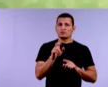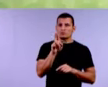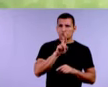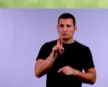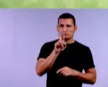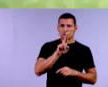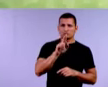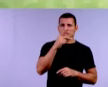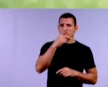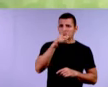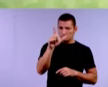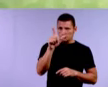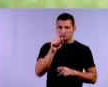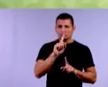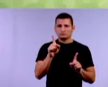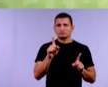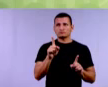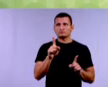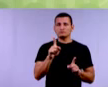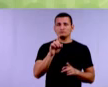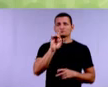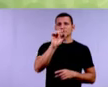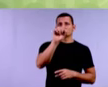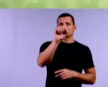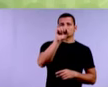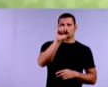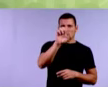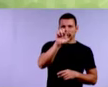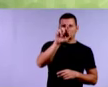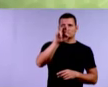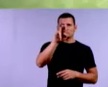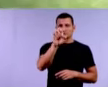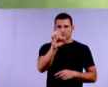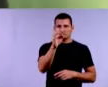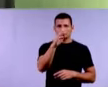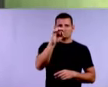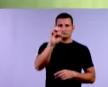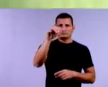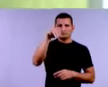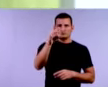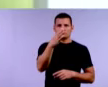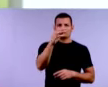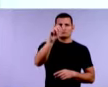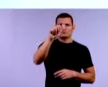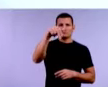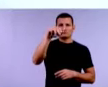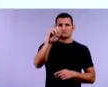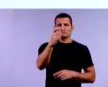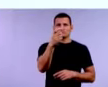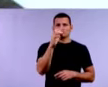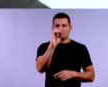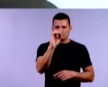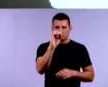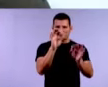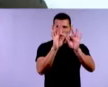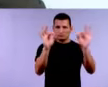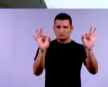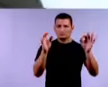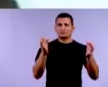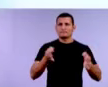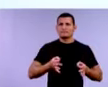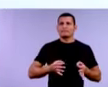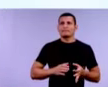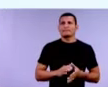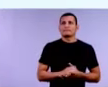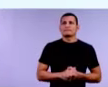não precisa usar o plural. Não, segue em anexo, ok? Ok. Bem, vamos como o nosso